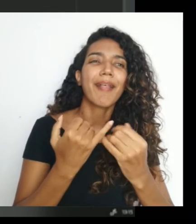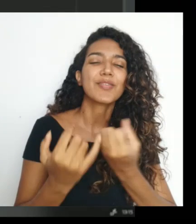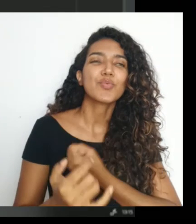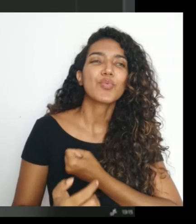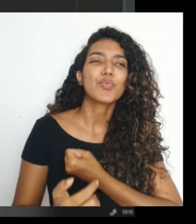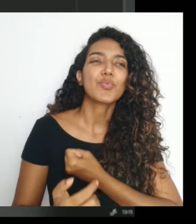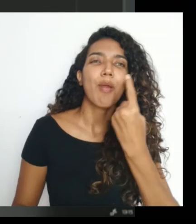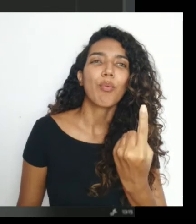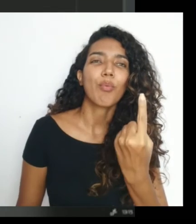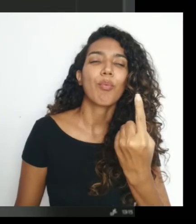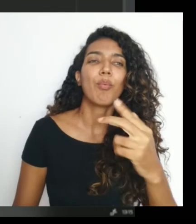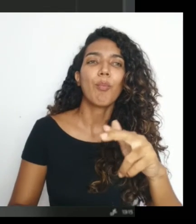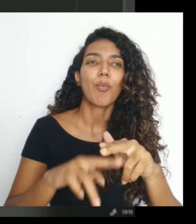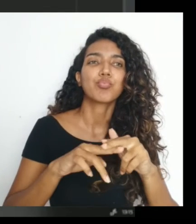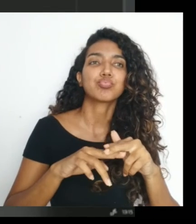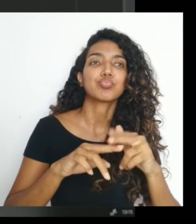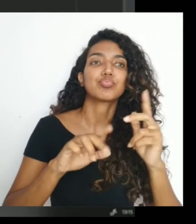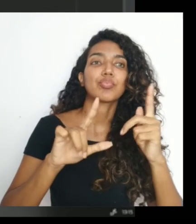diz,